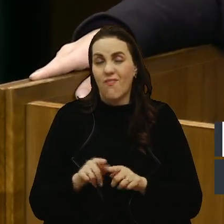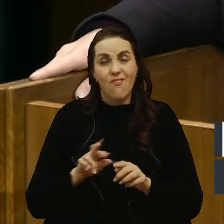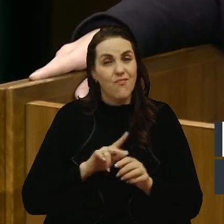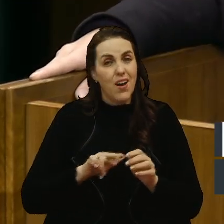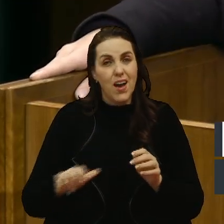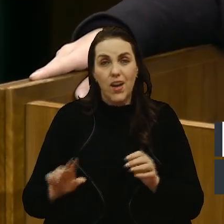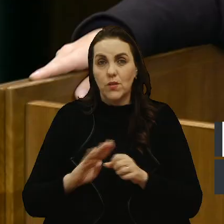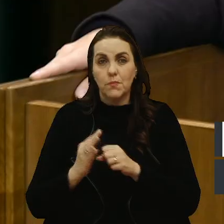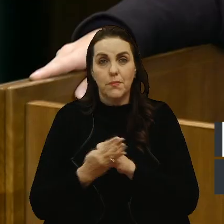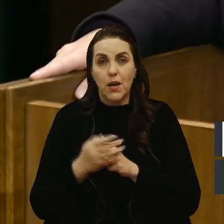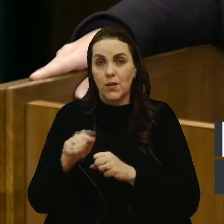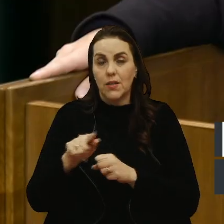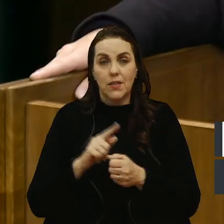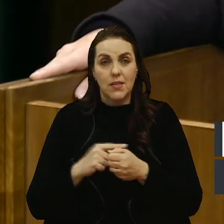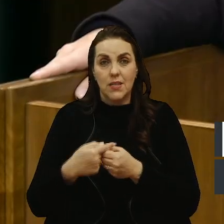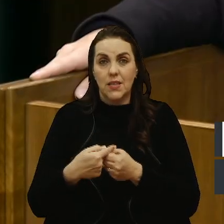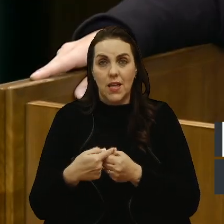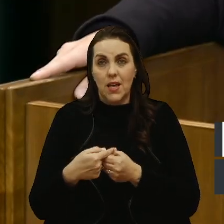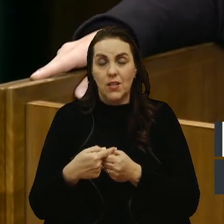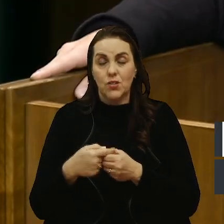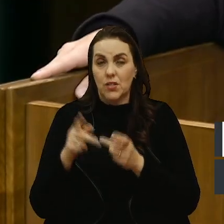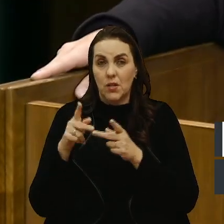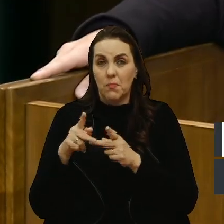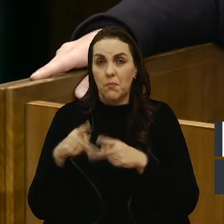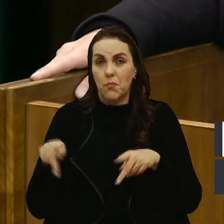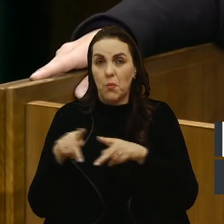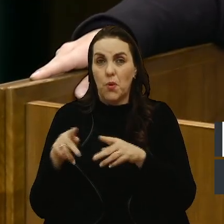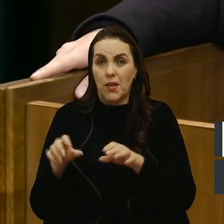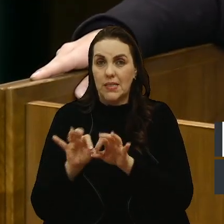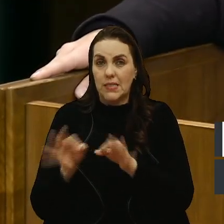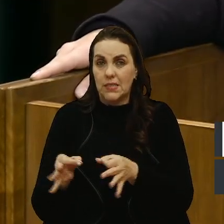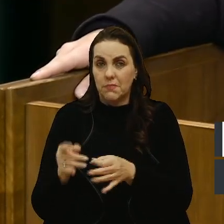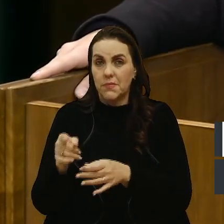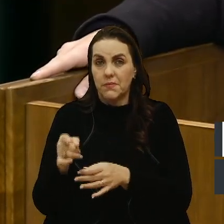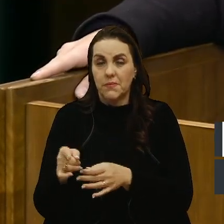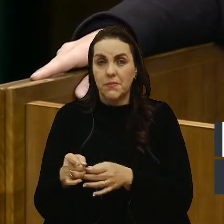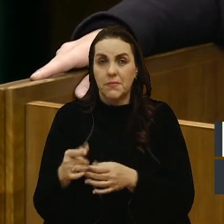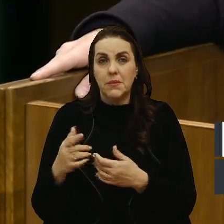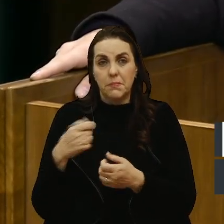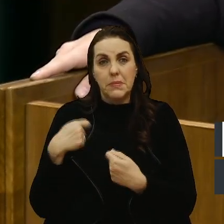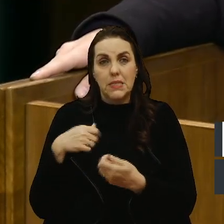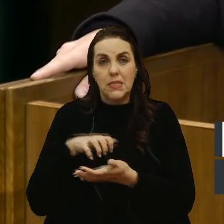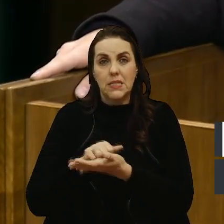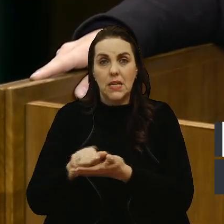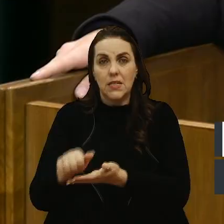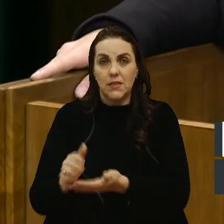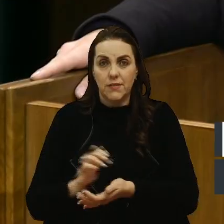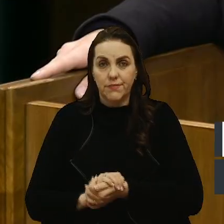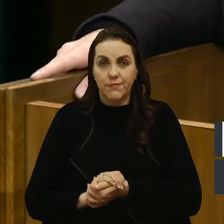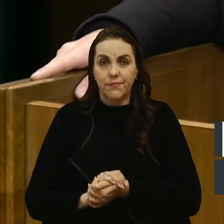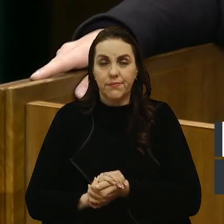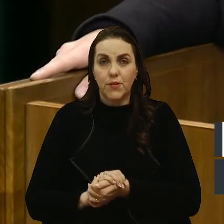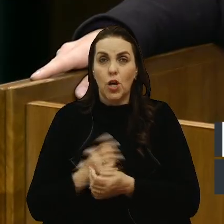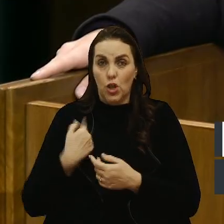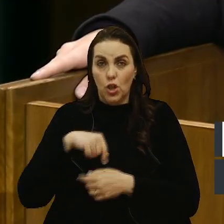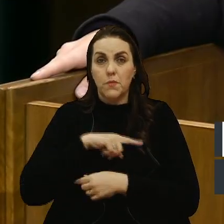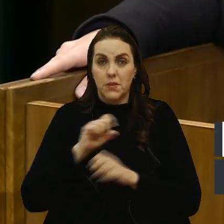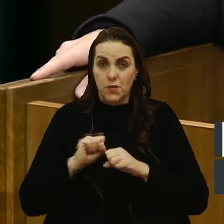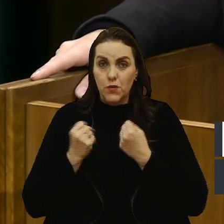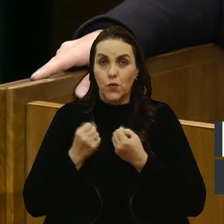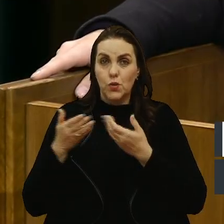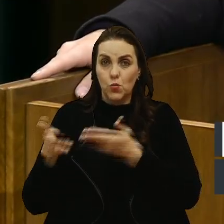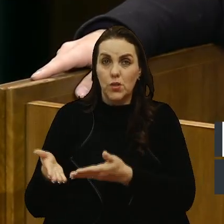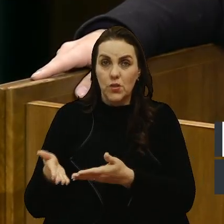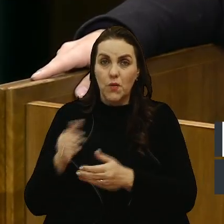nossa cidade populares que precisam ser regularizados? Por que a gente não gasta energia nisso e nós vamos aqui alterar uma lei